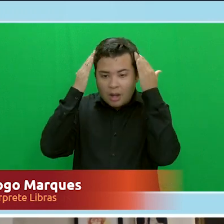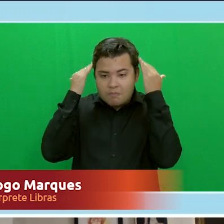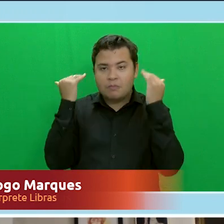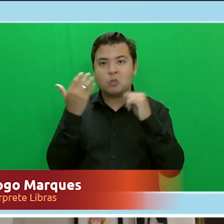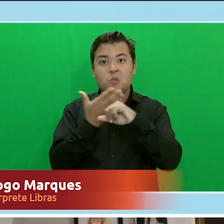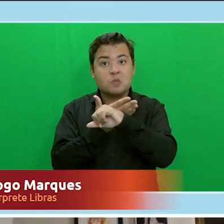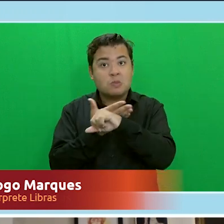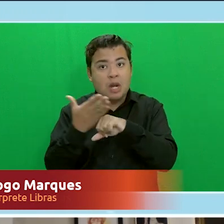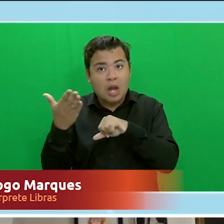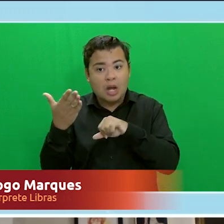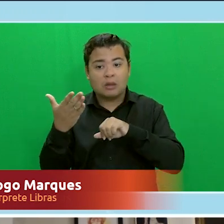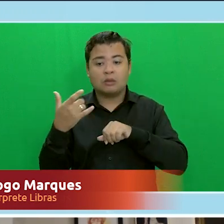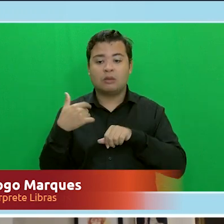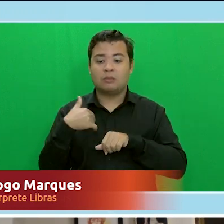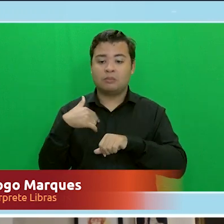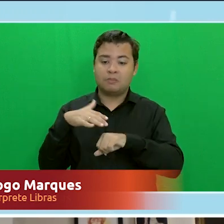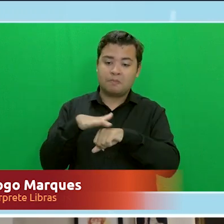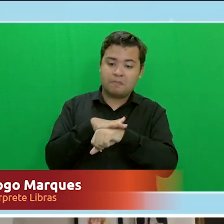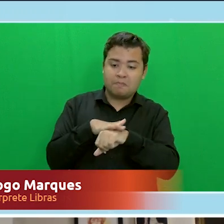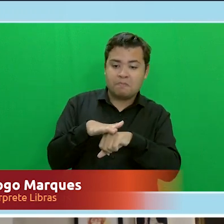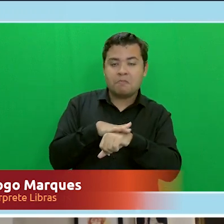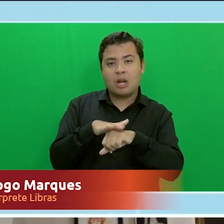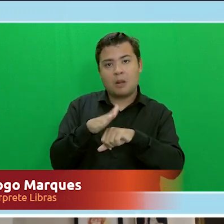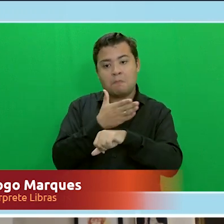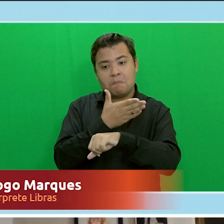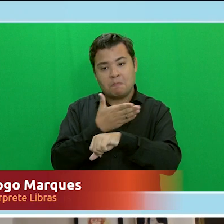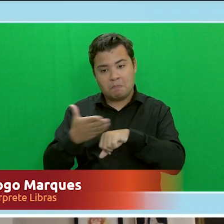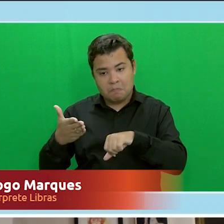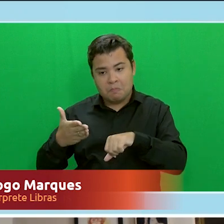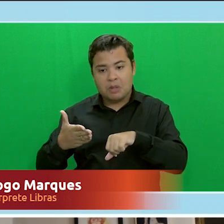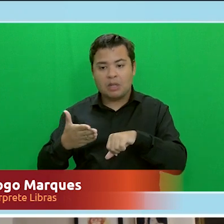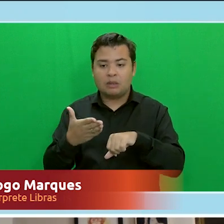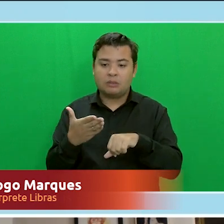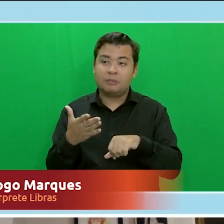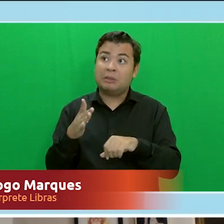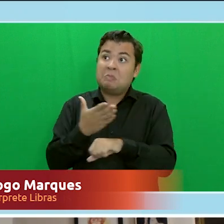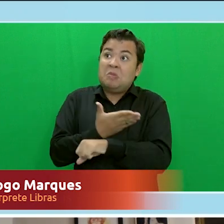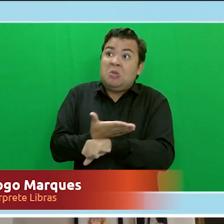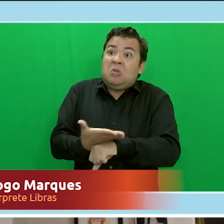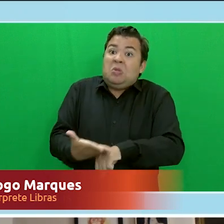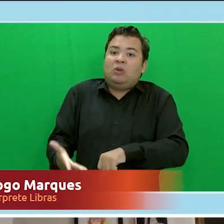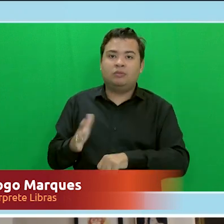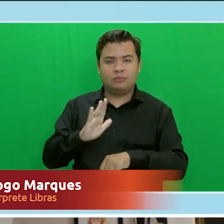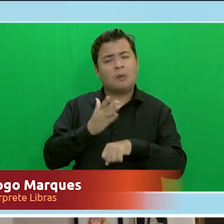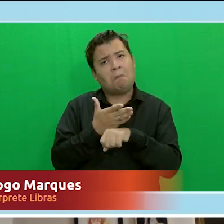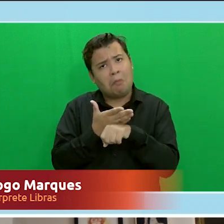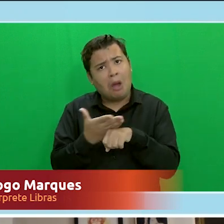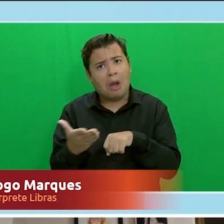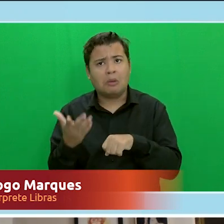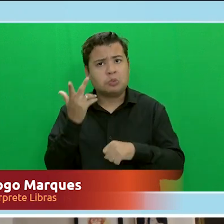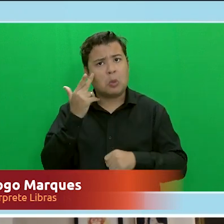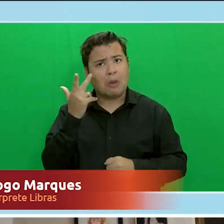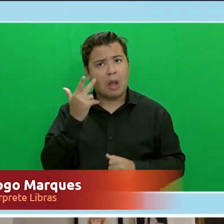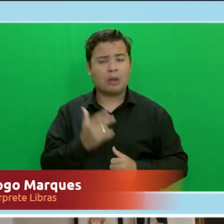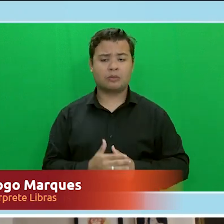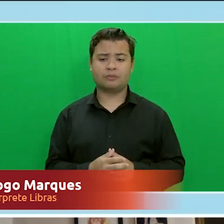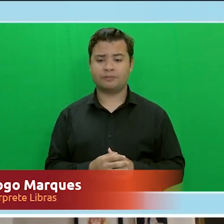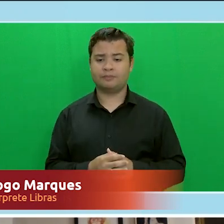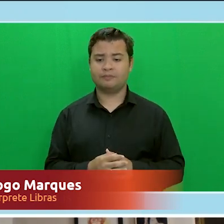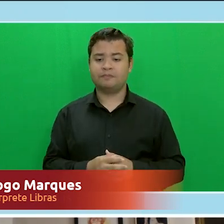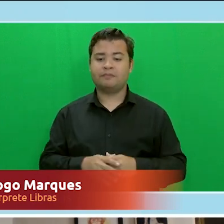Tenho cabelo grisalho, né? Sou de pele branca, não tão branca, mas branca,